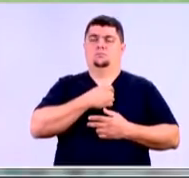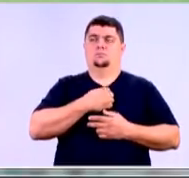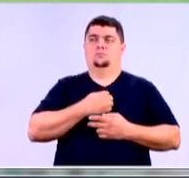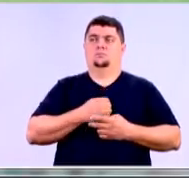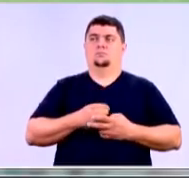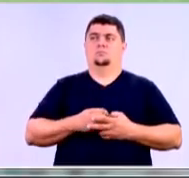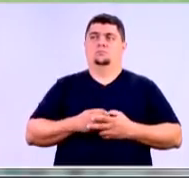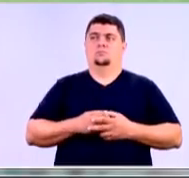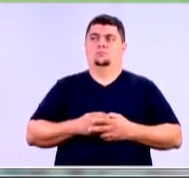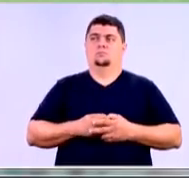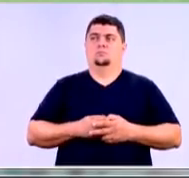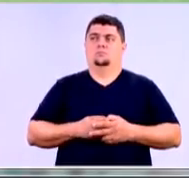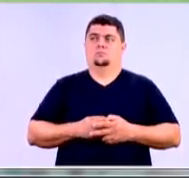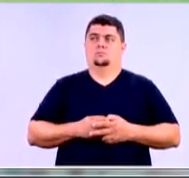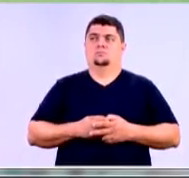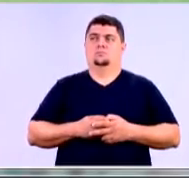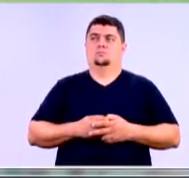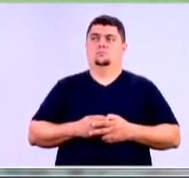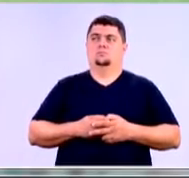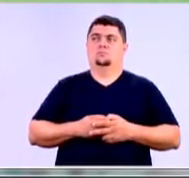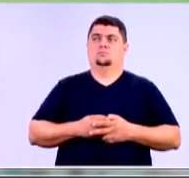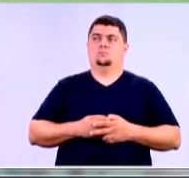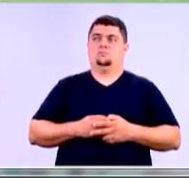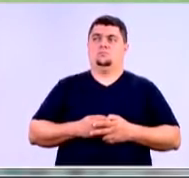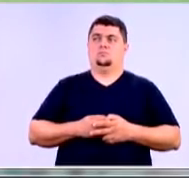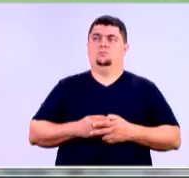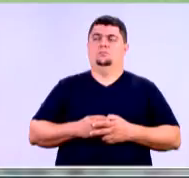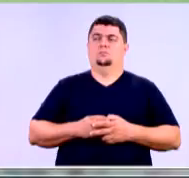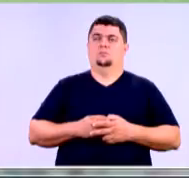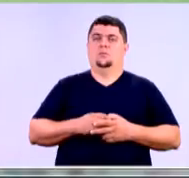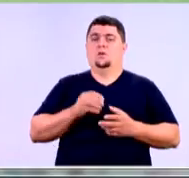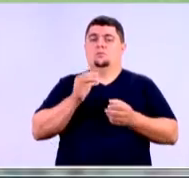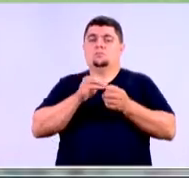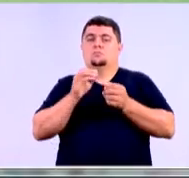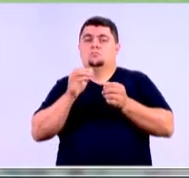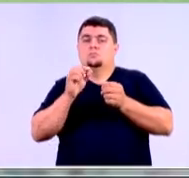Então, vamos fazer essa divisão para calcular o